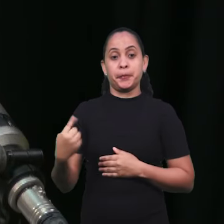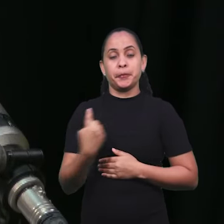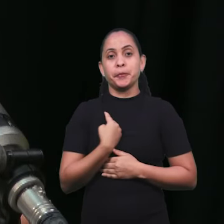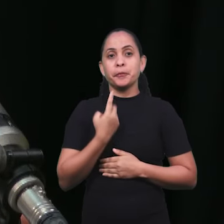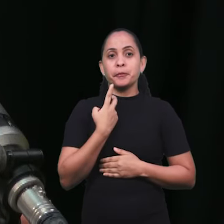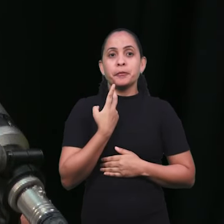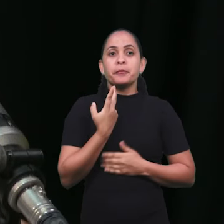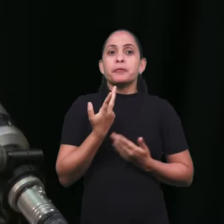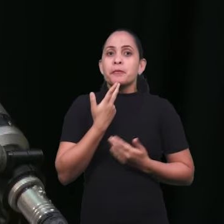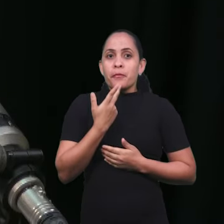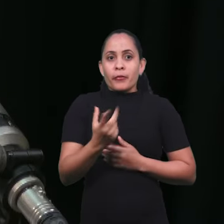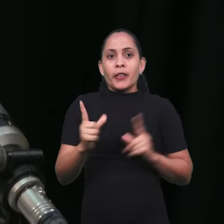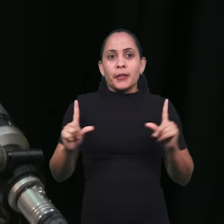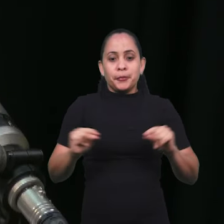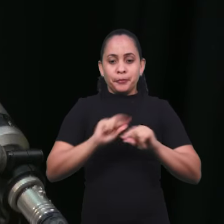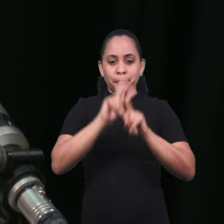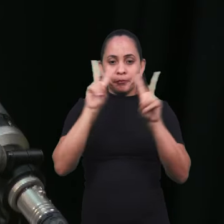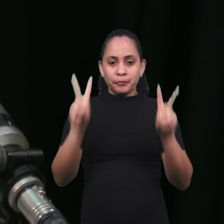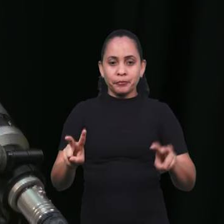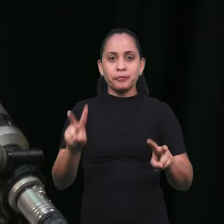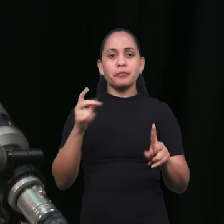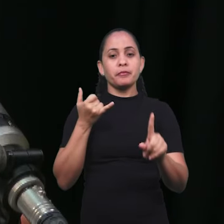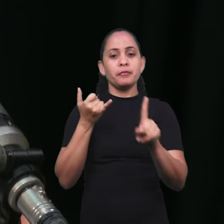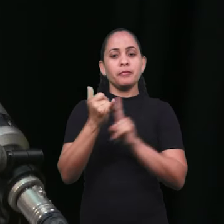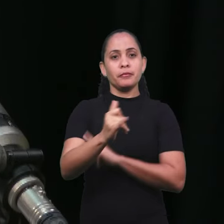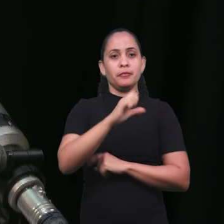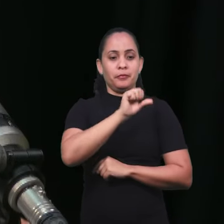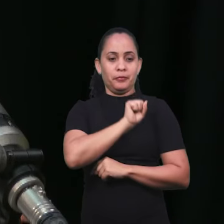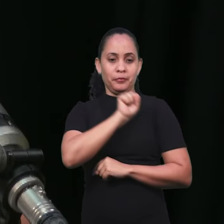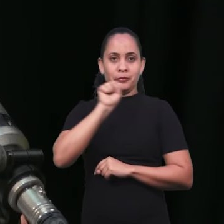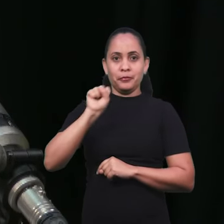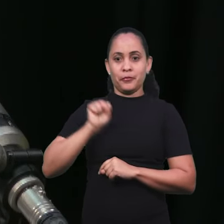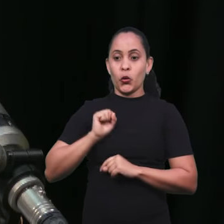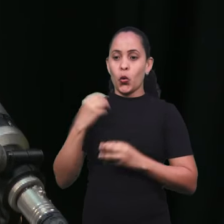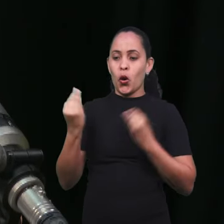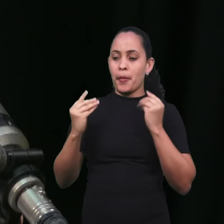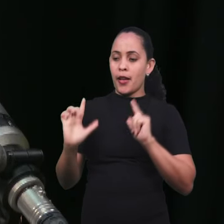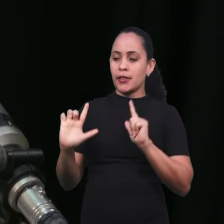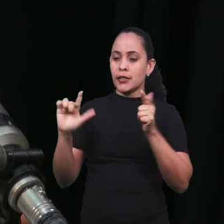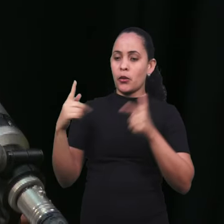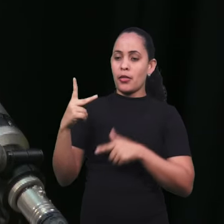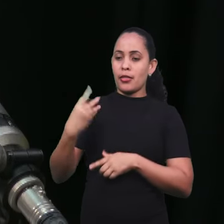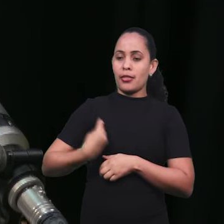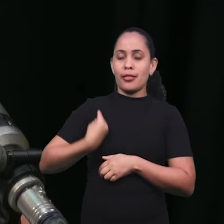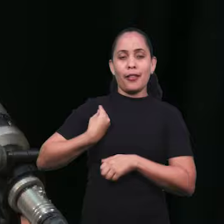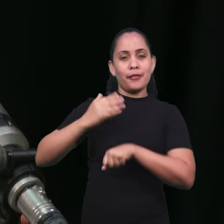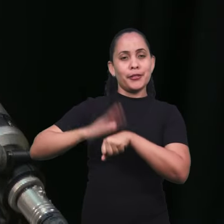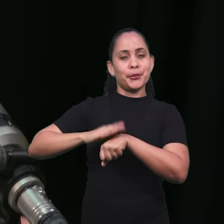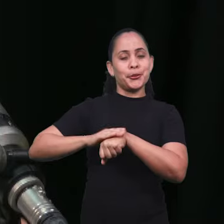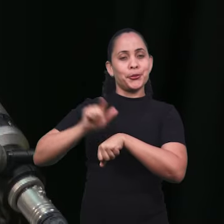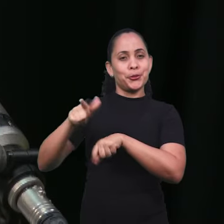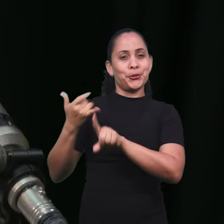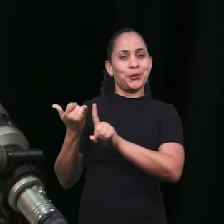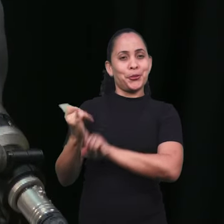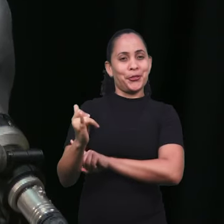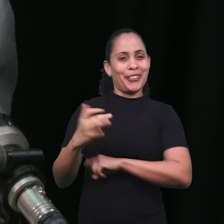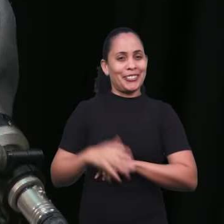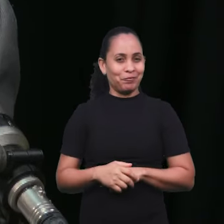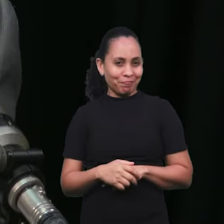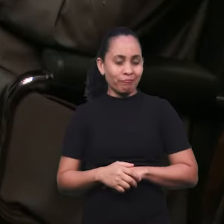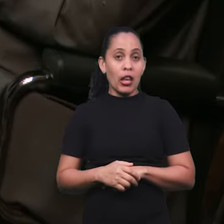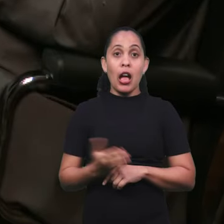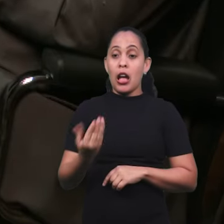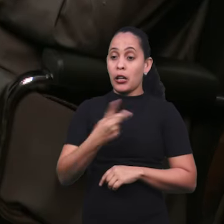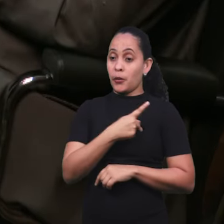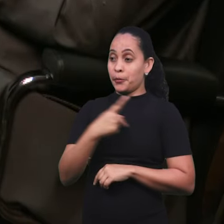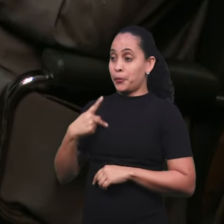falando sobre Samuel, sobre o profeta Samuel, como foi a ação do Espírito Santo na vida do profeta Samuel. E aqui estamos